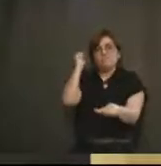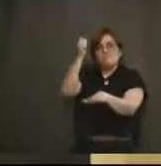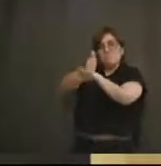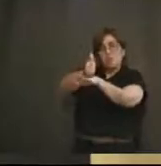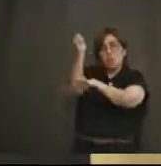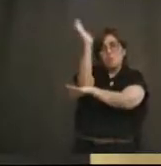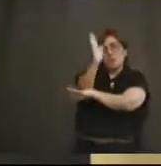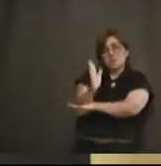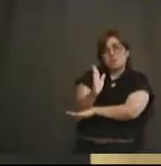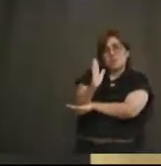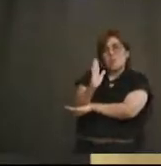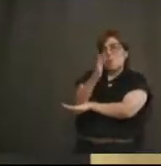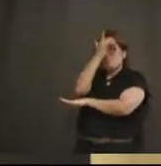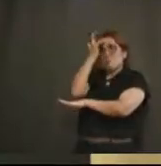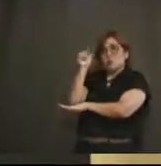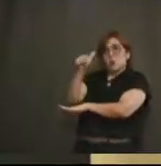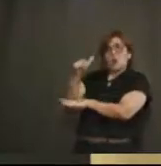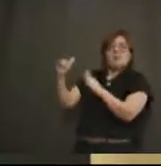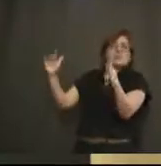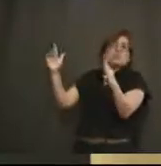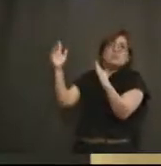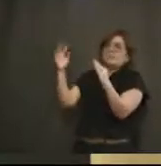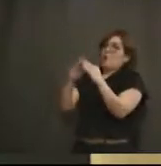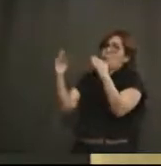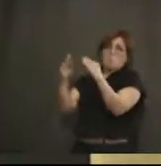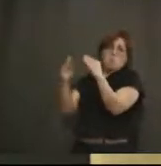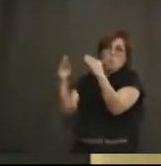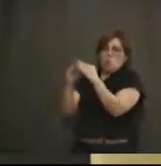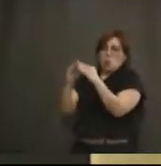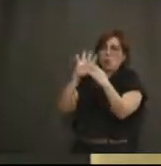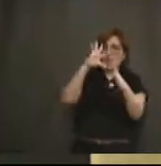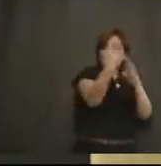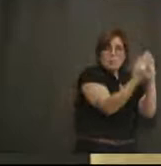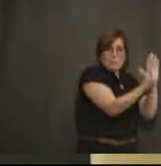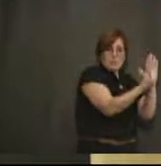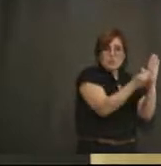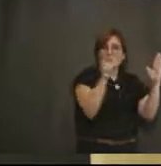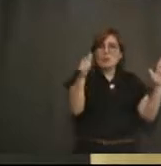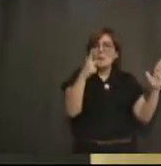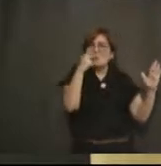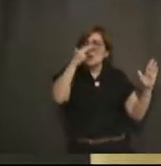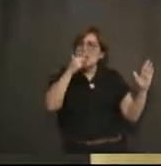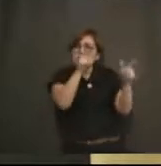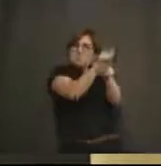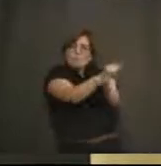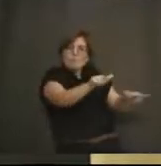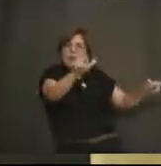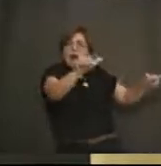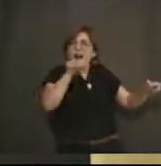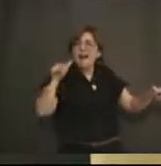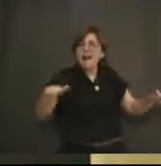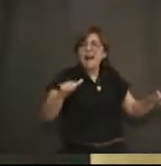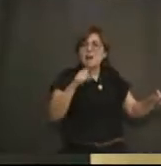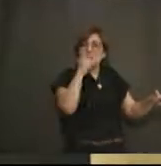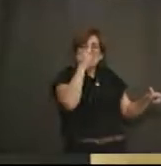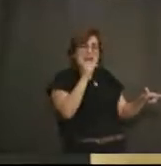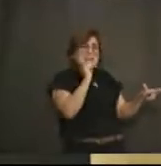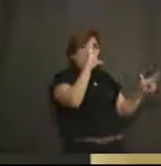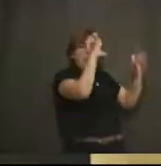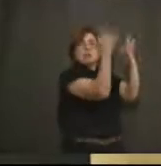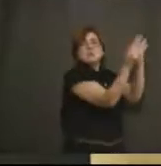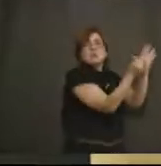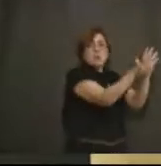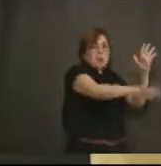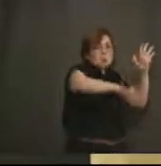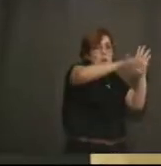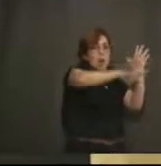quem não vive na Amazônia, uma espécie de princípio do vazio. Se supõe que a Amazônia é um território vazio,